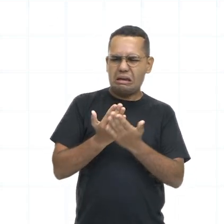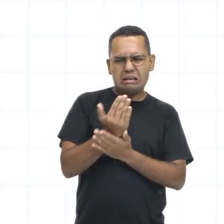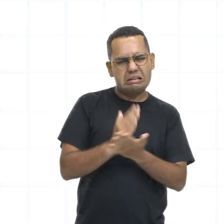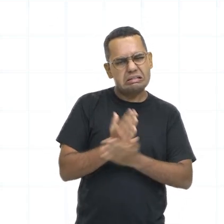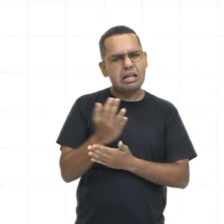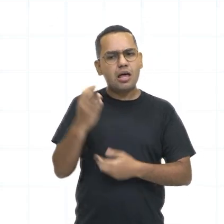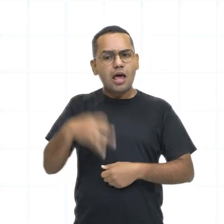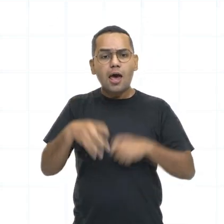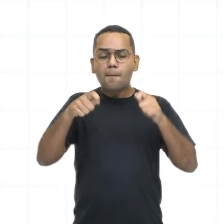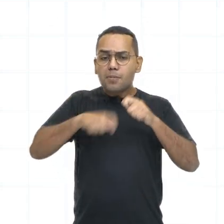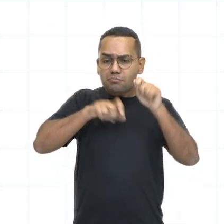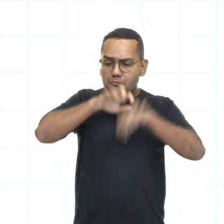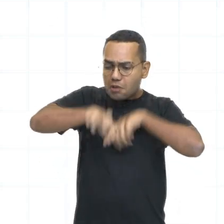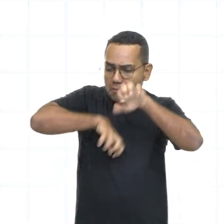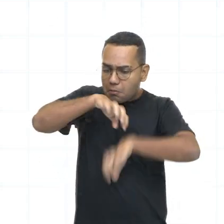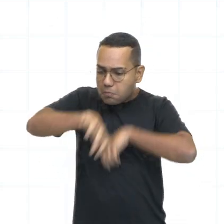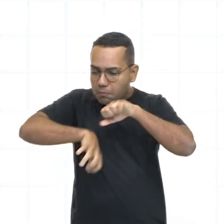Então,